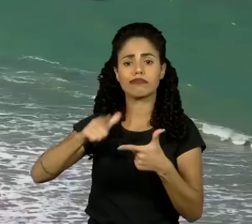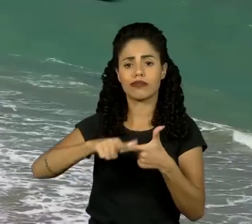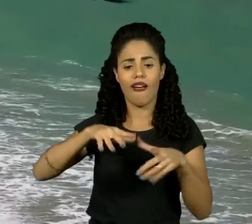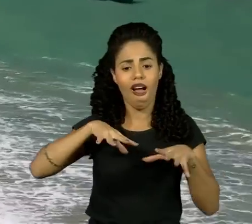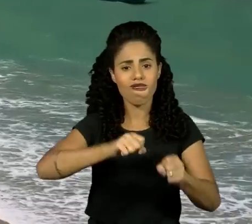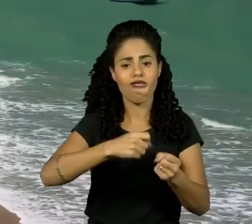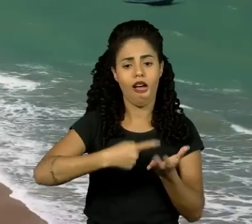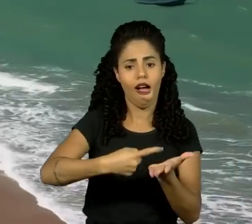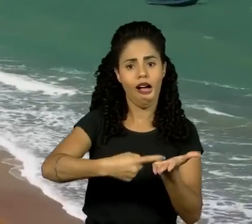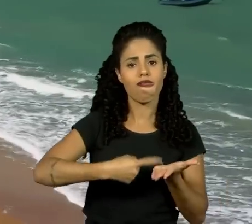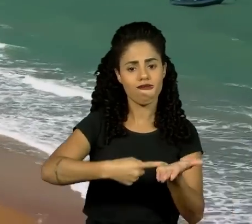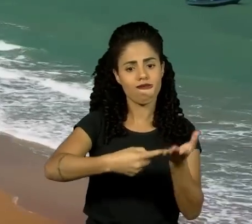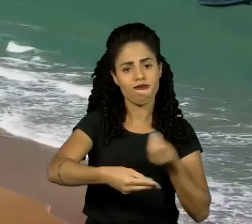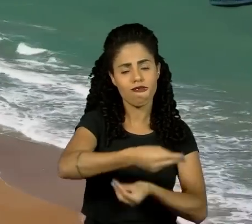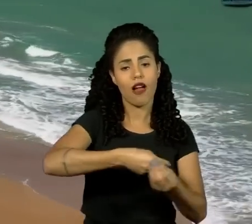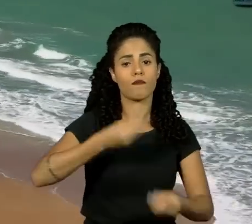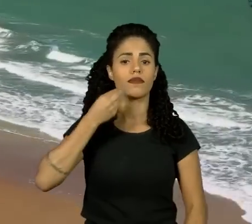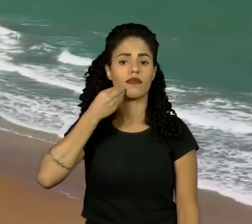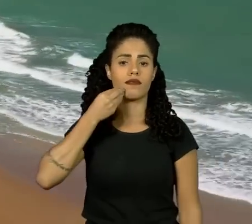forte.